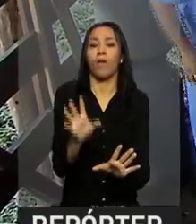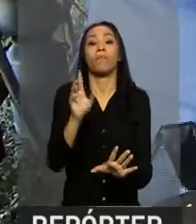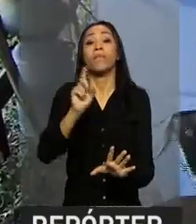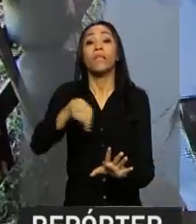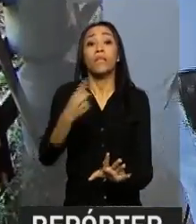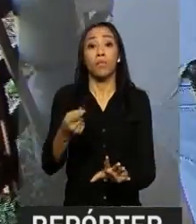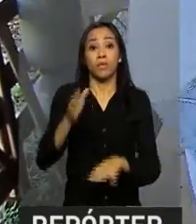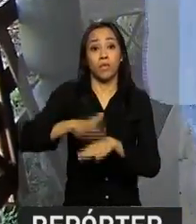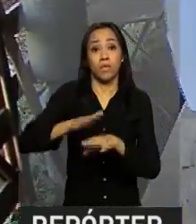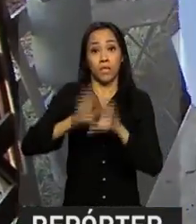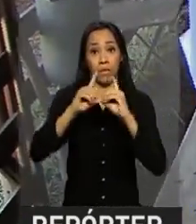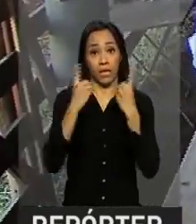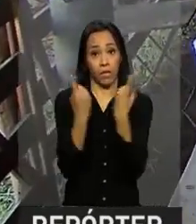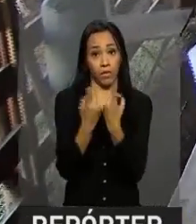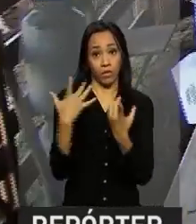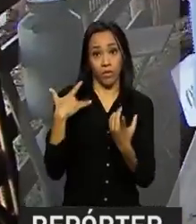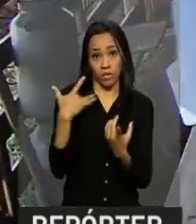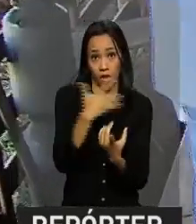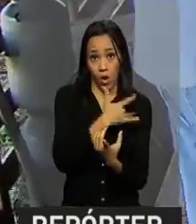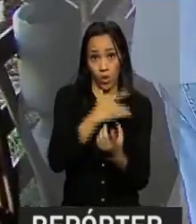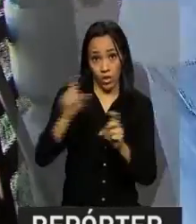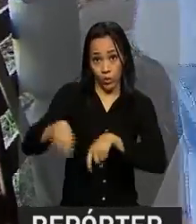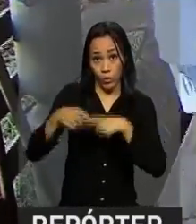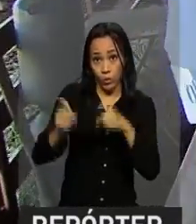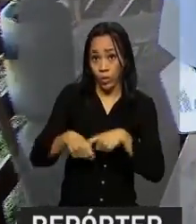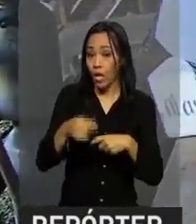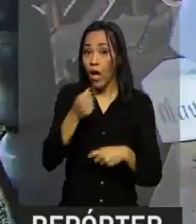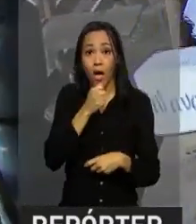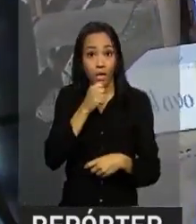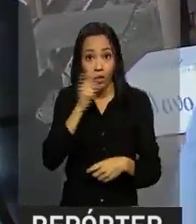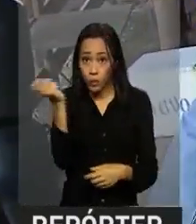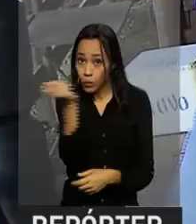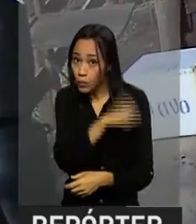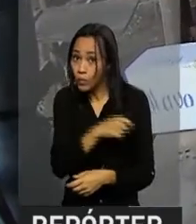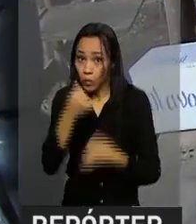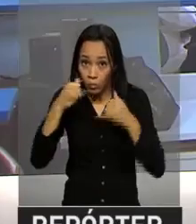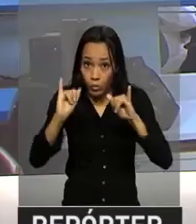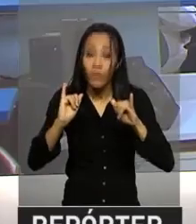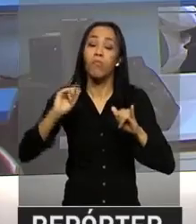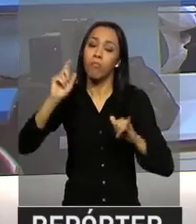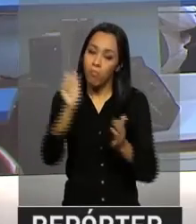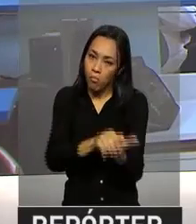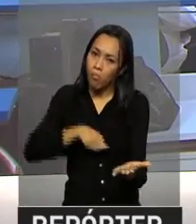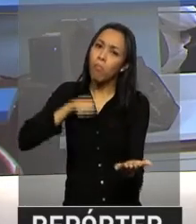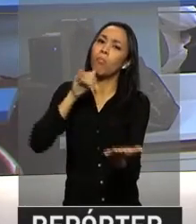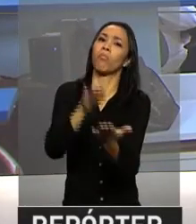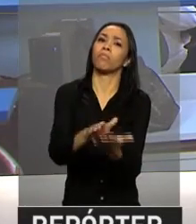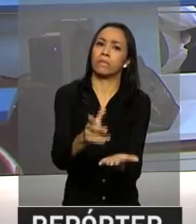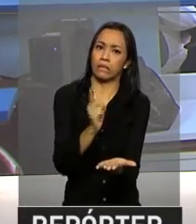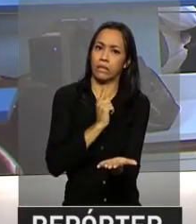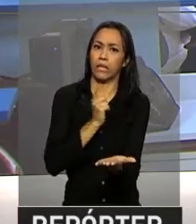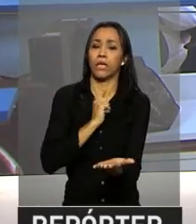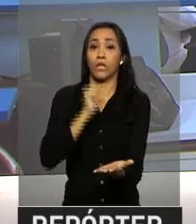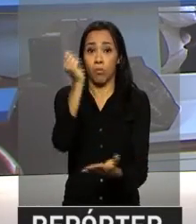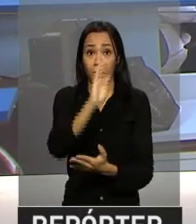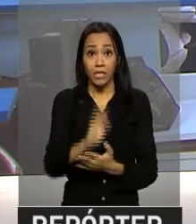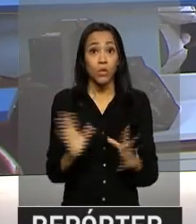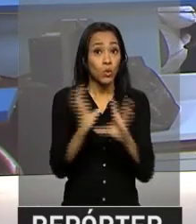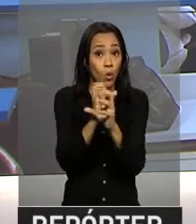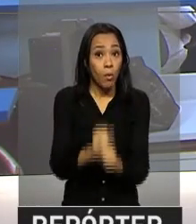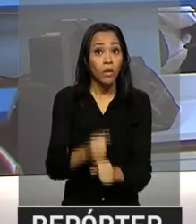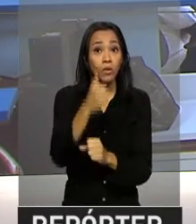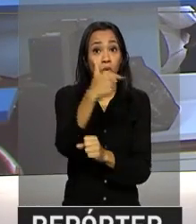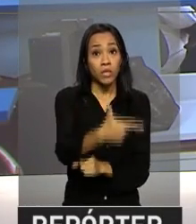Ministério da Agricultura, o produtor que não imunizar o rebanho pode ser multado. O Brasil tem um rebanho de 212 milhões